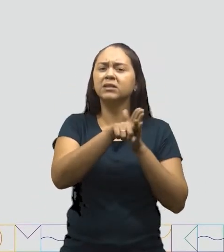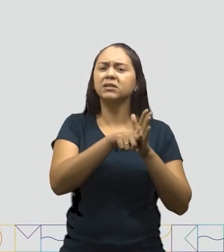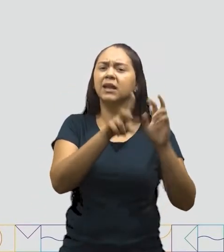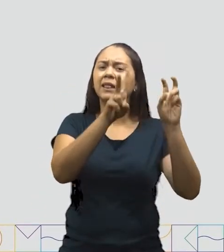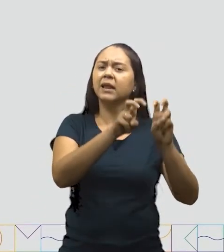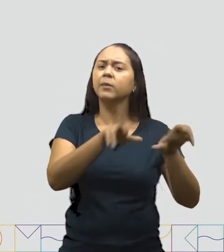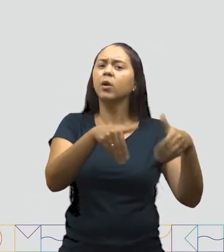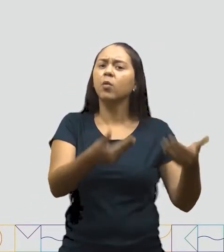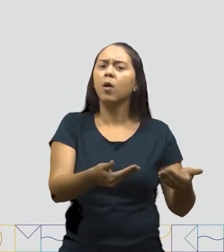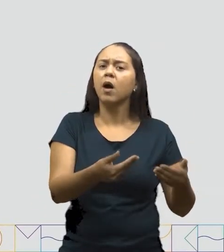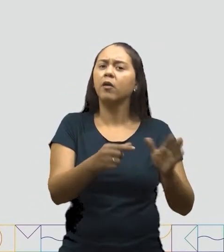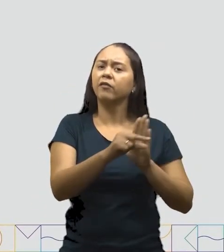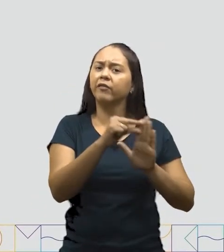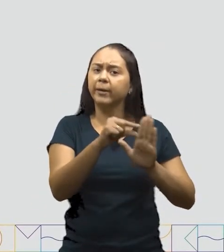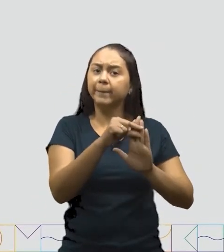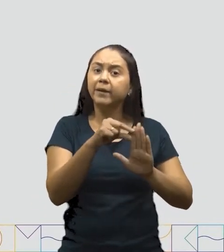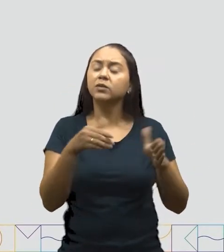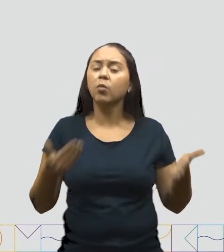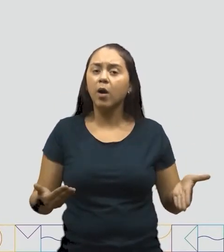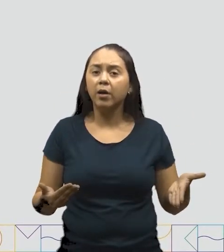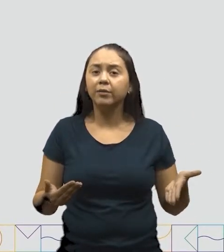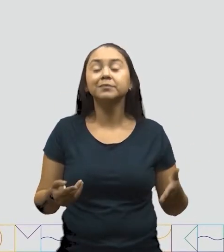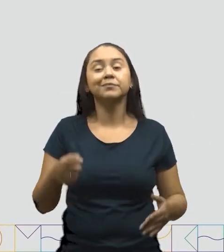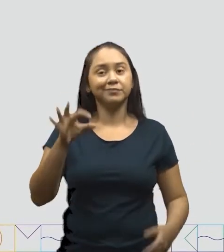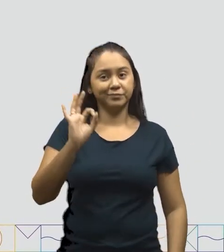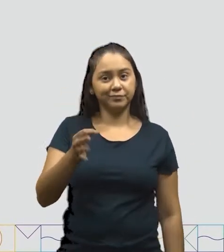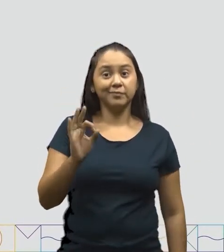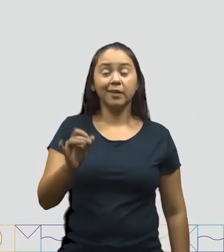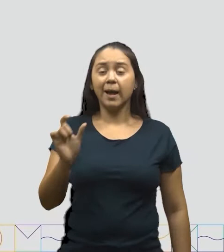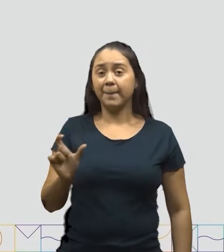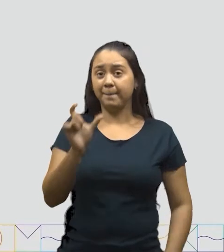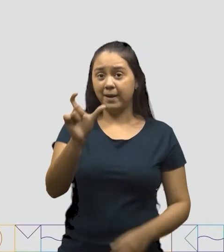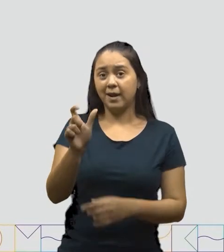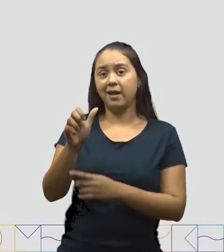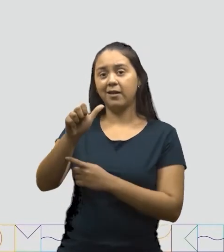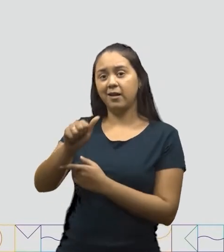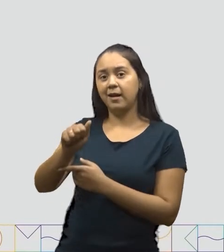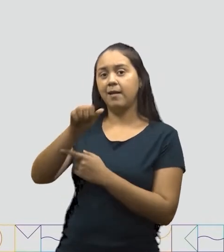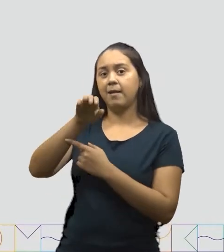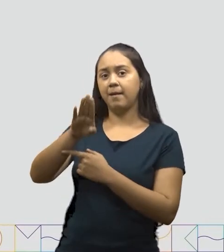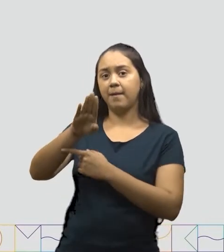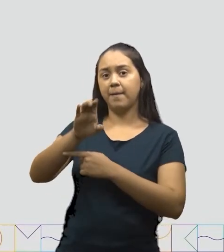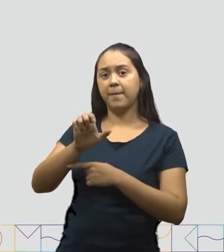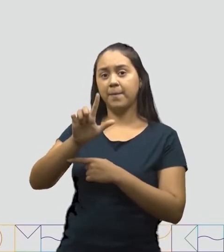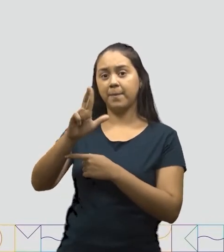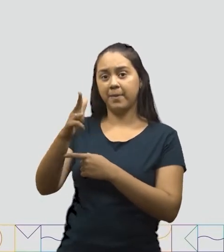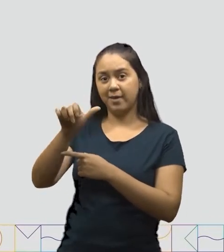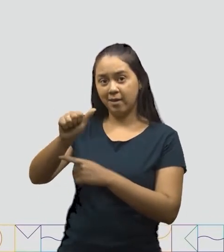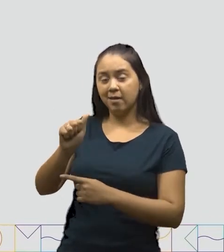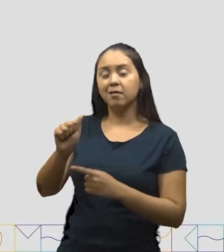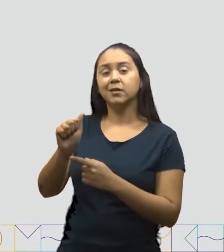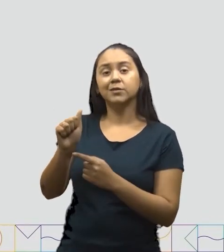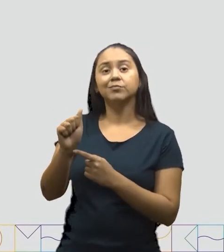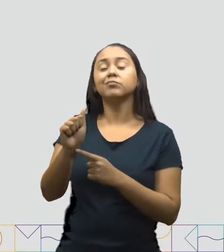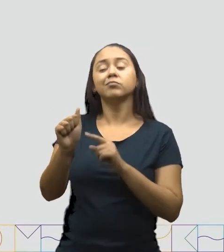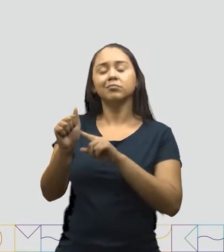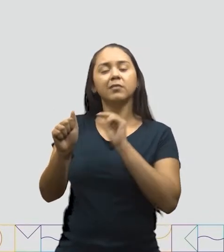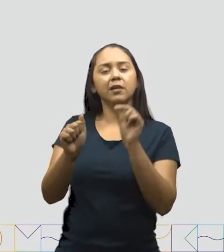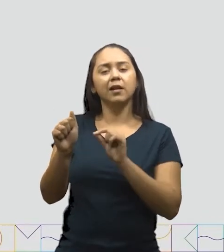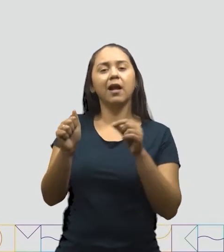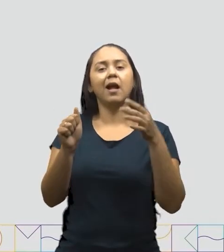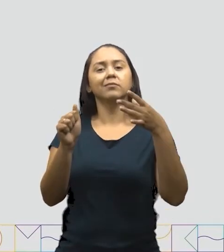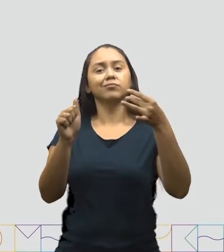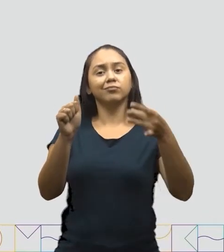foi utilizado? Isso mesmo, a palavra abelha. Esse verbete traz